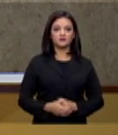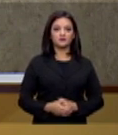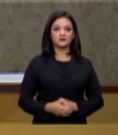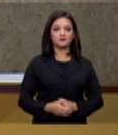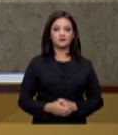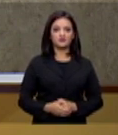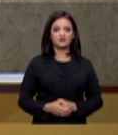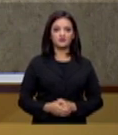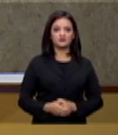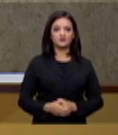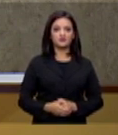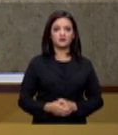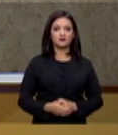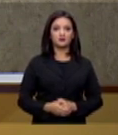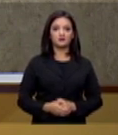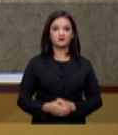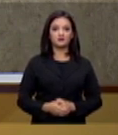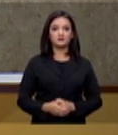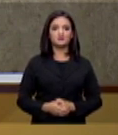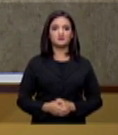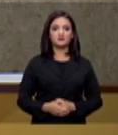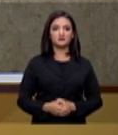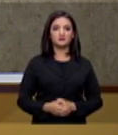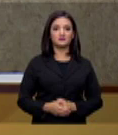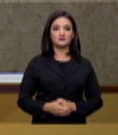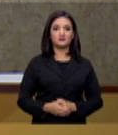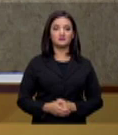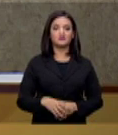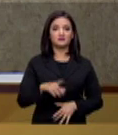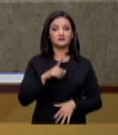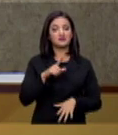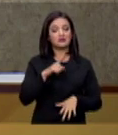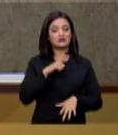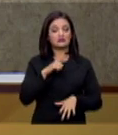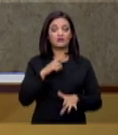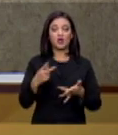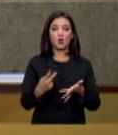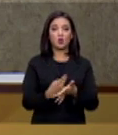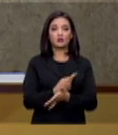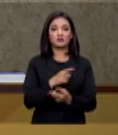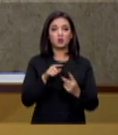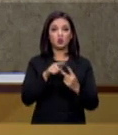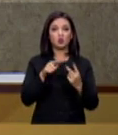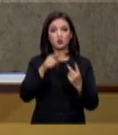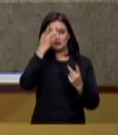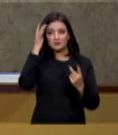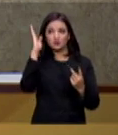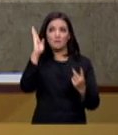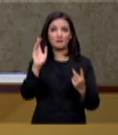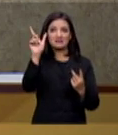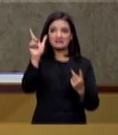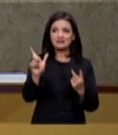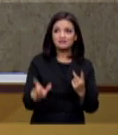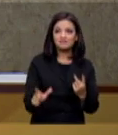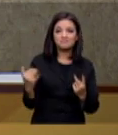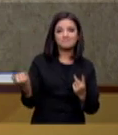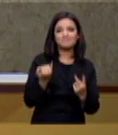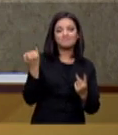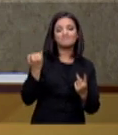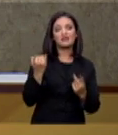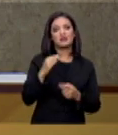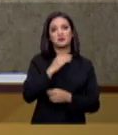grandes brasileiros nesses últimos dias. Me refiro, primeiramente, ao